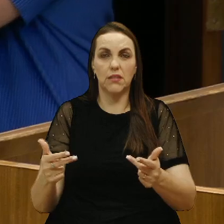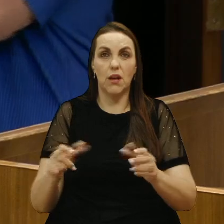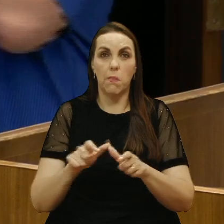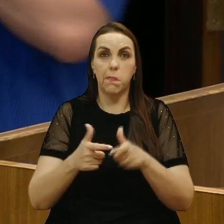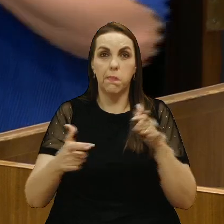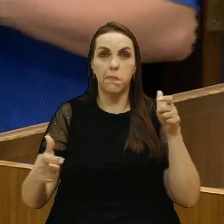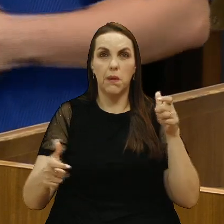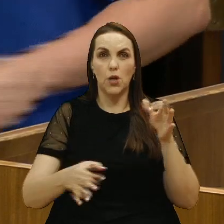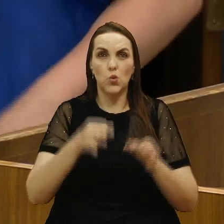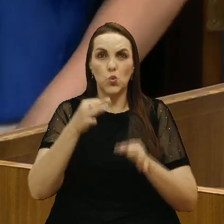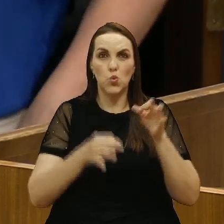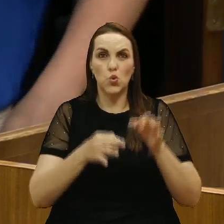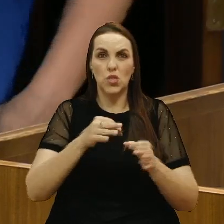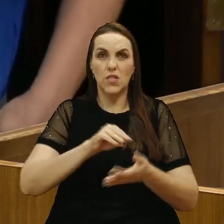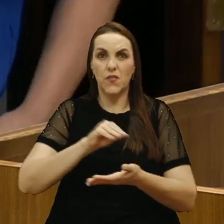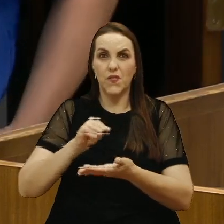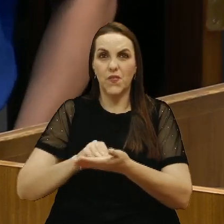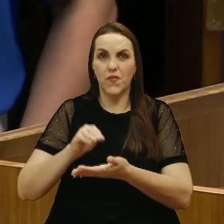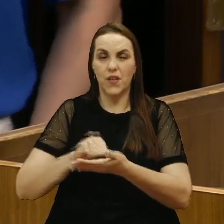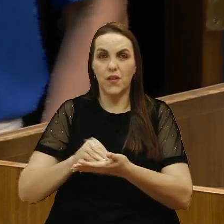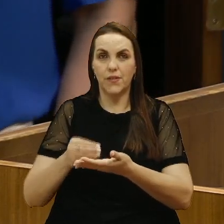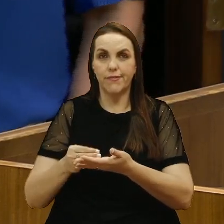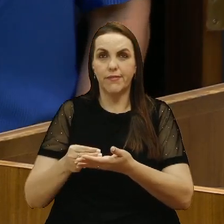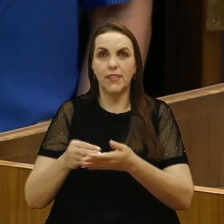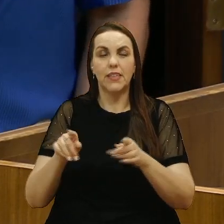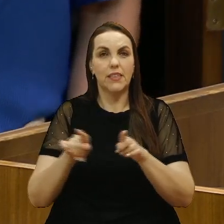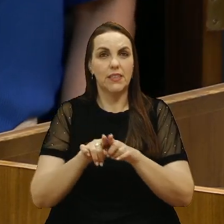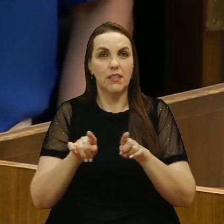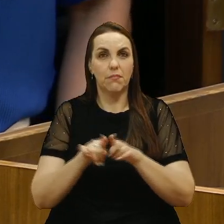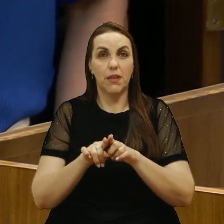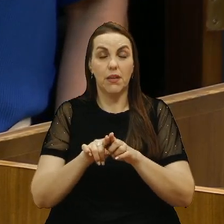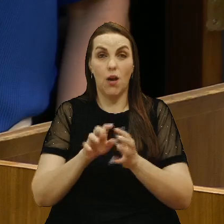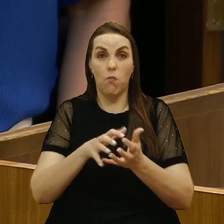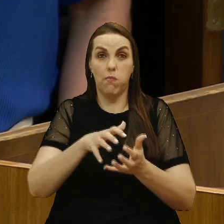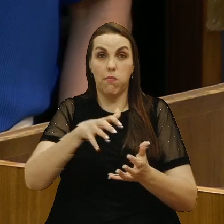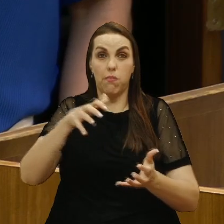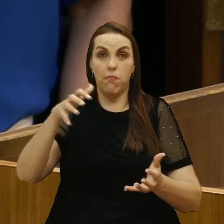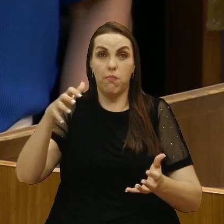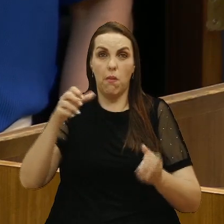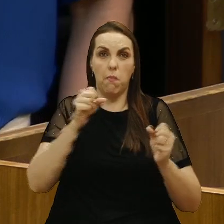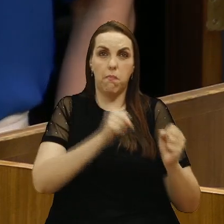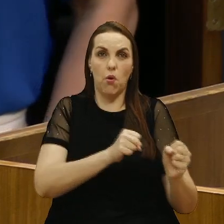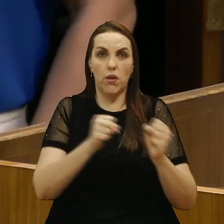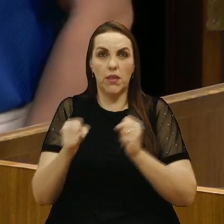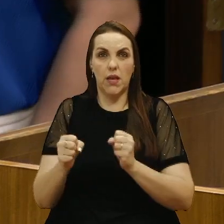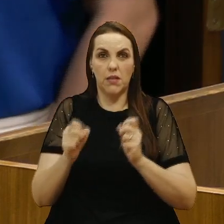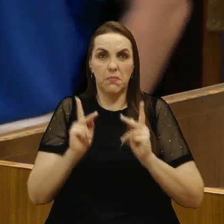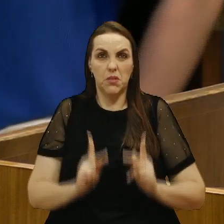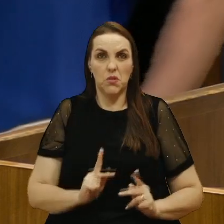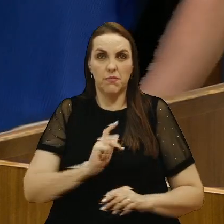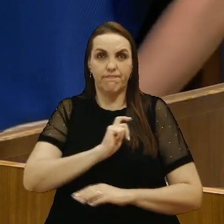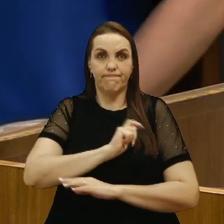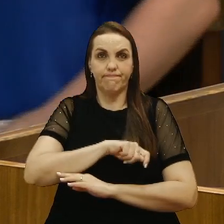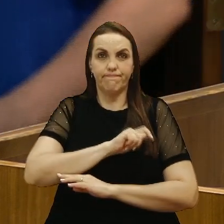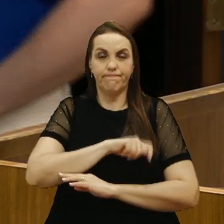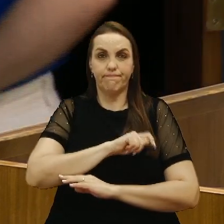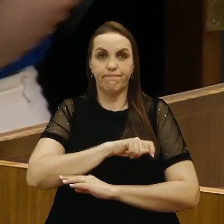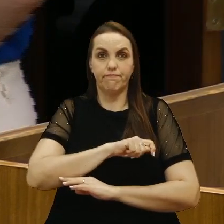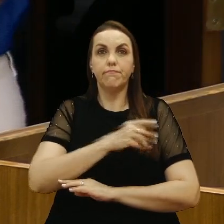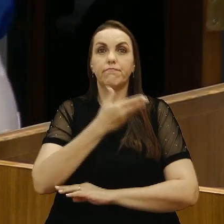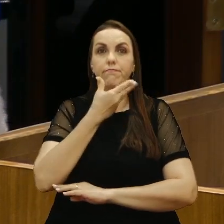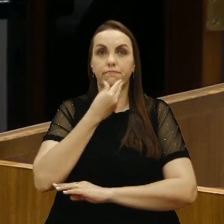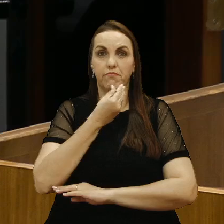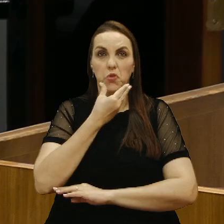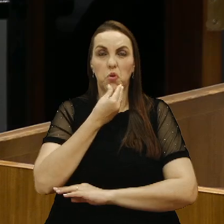a injustiça, de tanto ver agigantarem-se os poderes nas mãos dos maus, o homem chega